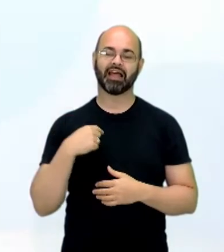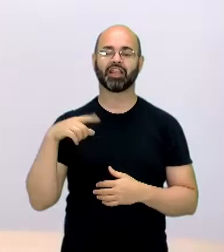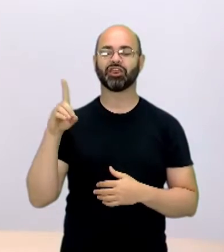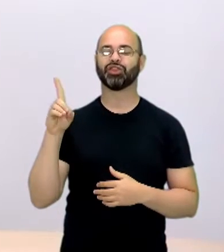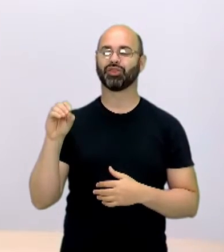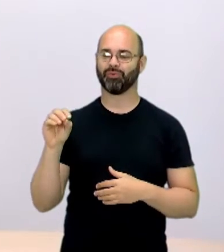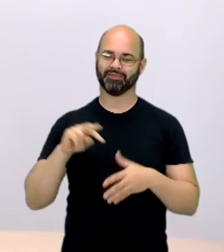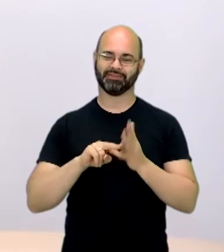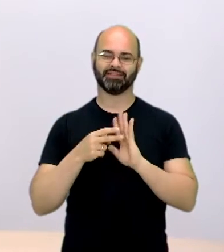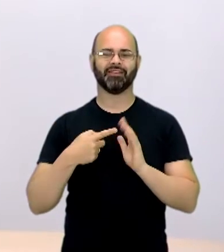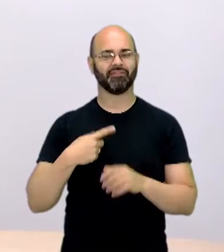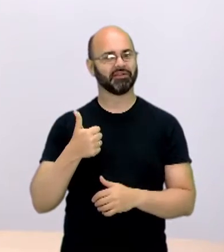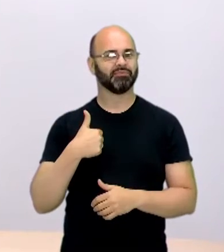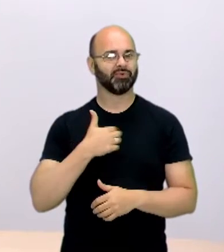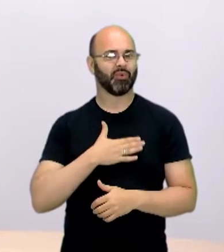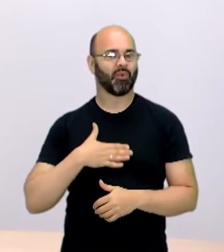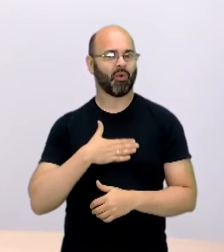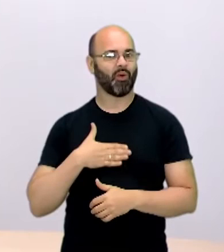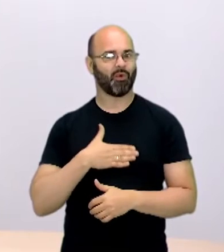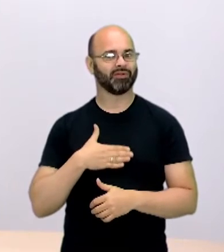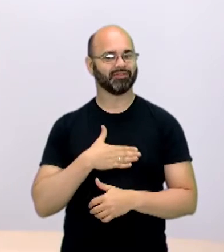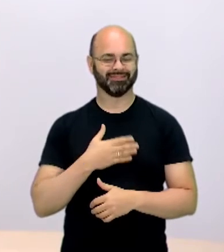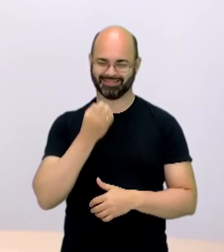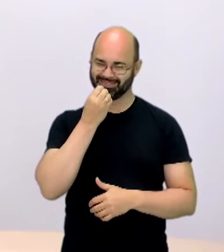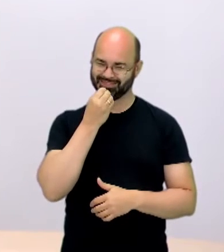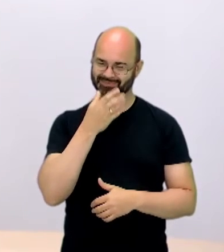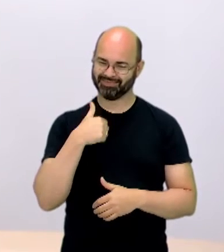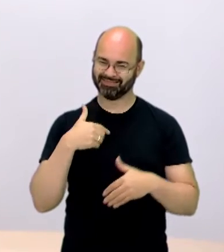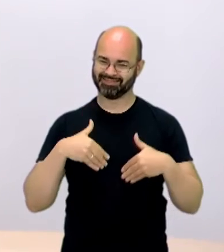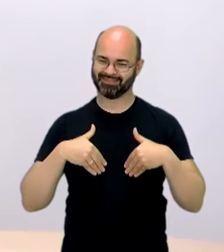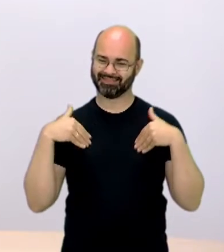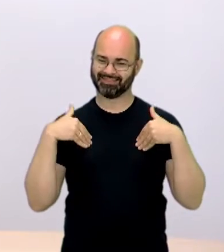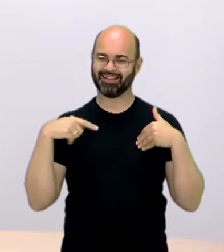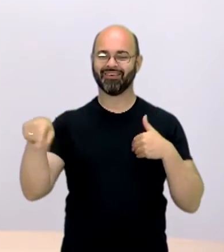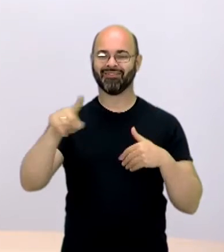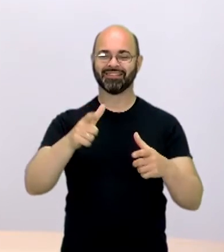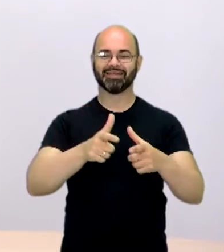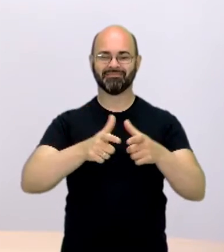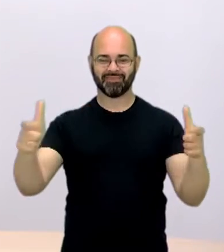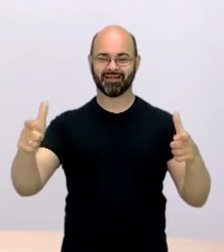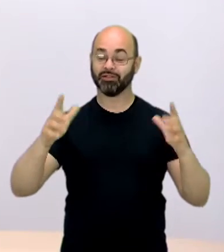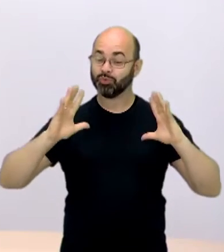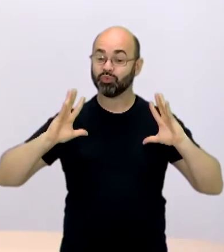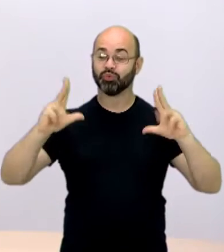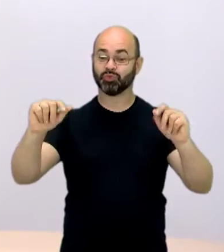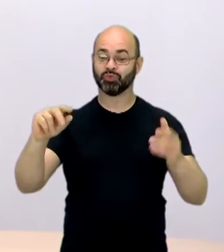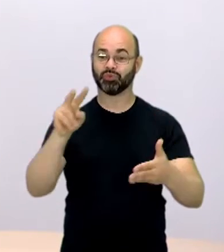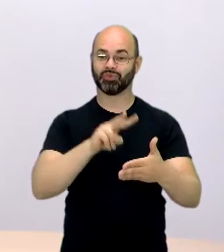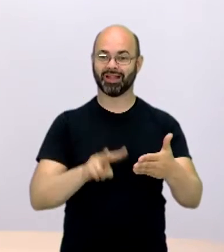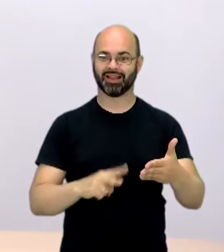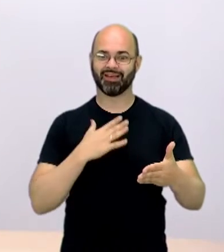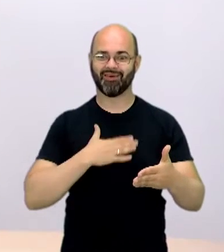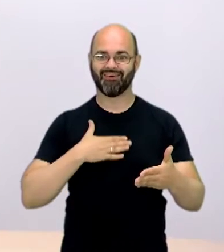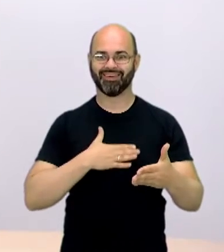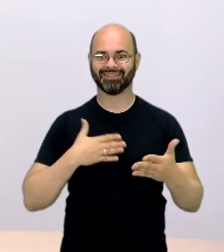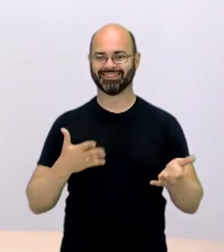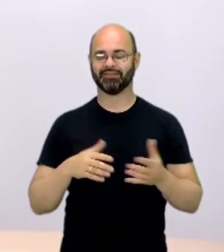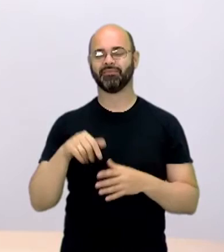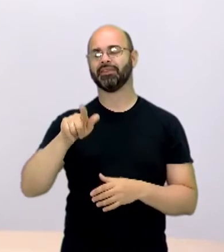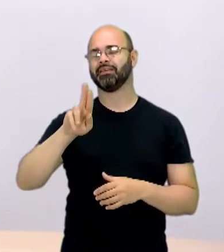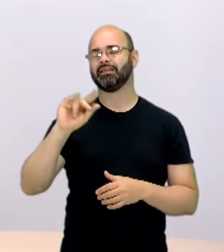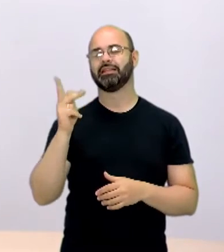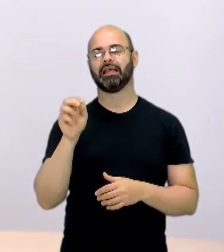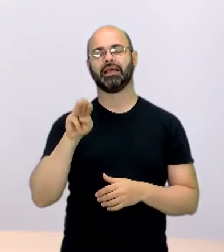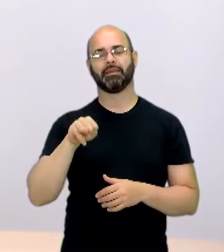good piece of news to me. Isso é muito bom saber que vocês todos que estão aí assistindo gostam de ler. A gente tem aqui o Guilherme e o